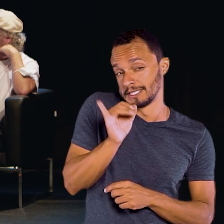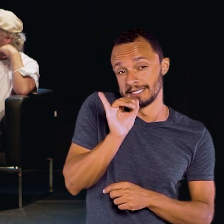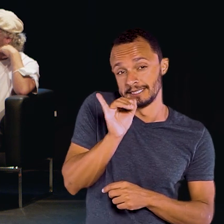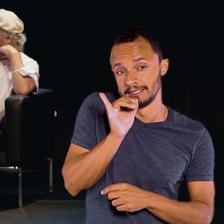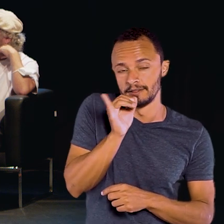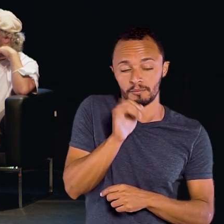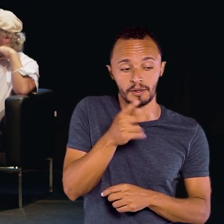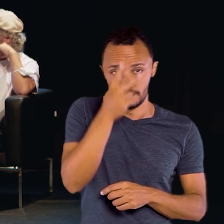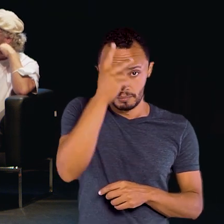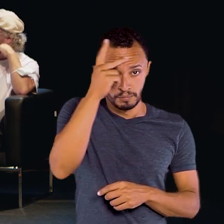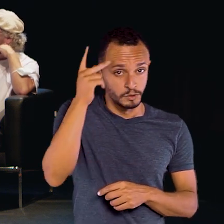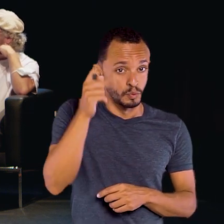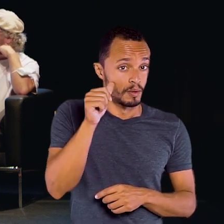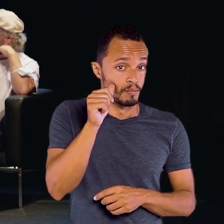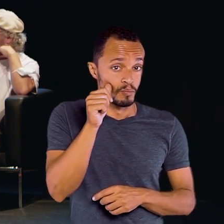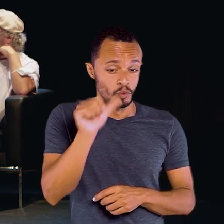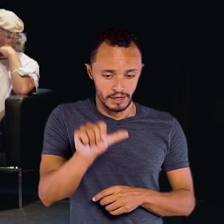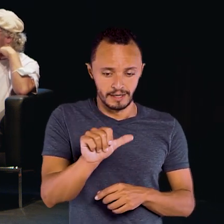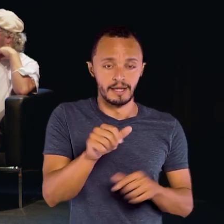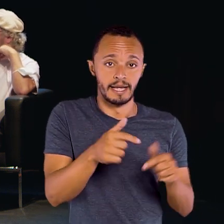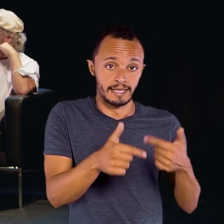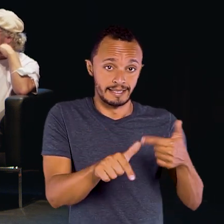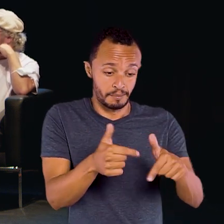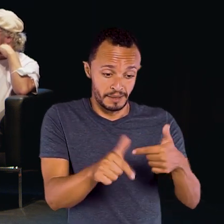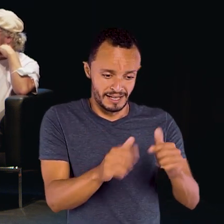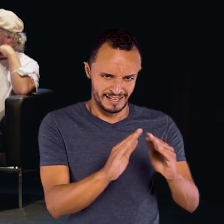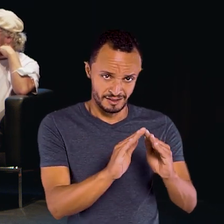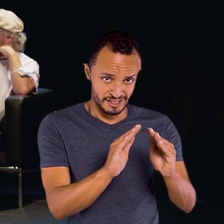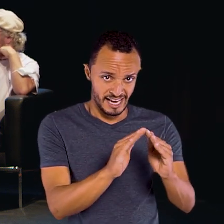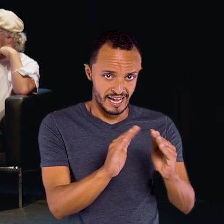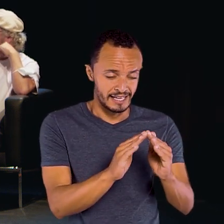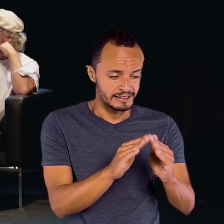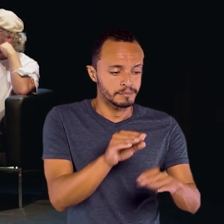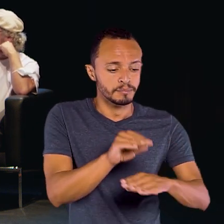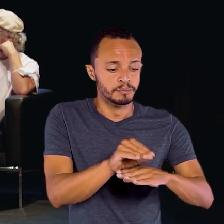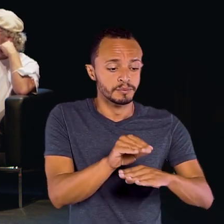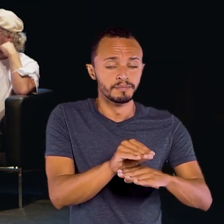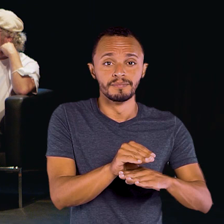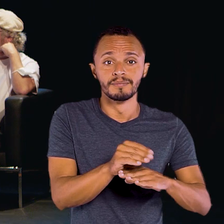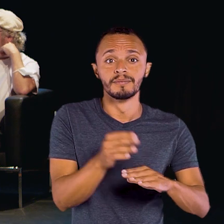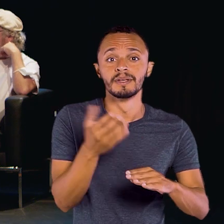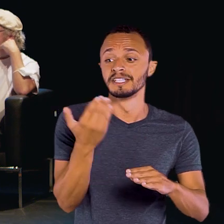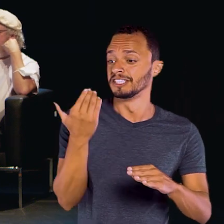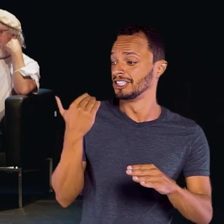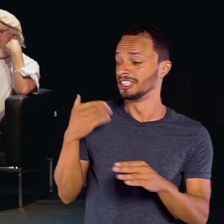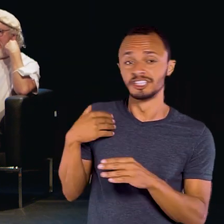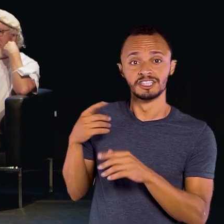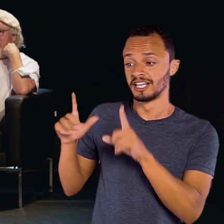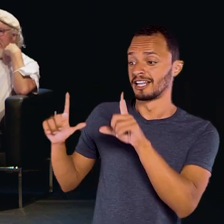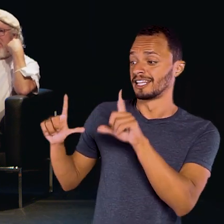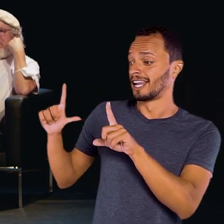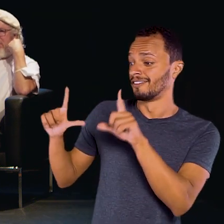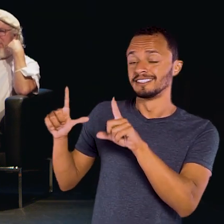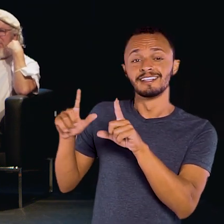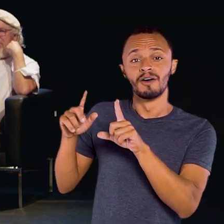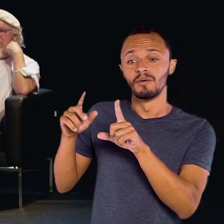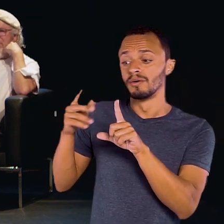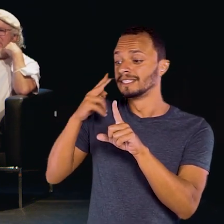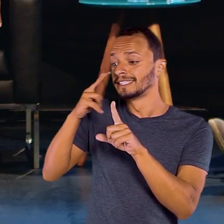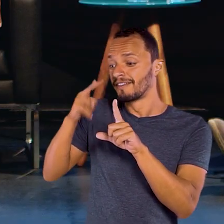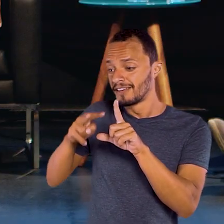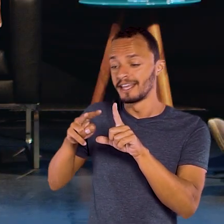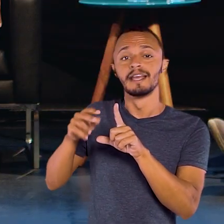vocês acompanharam na imprensa as denúncias, né, de mulheres sendo escravizadas